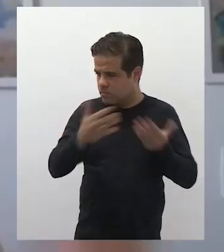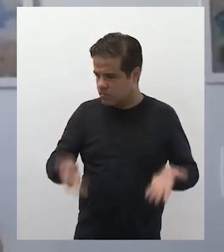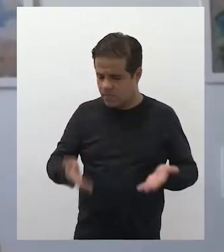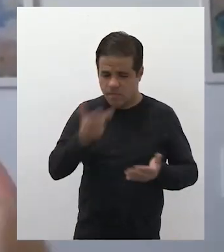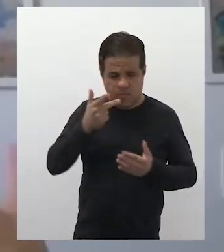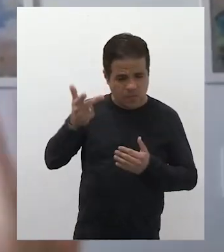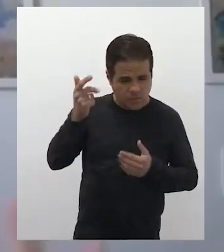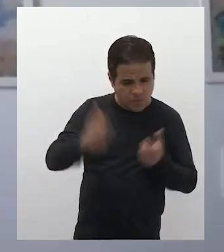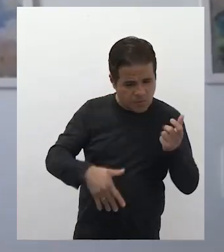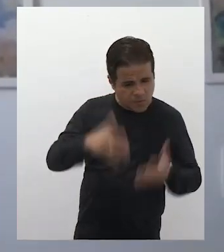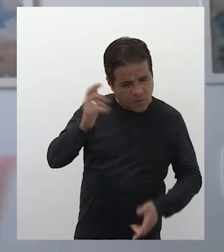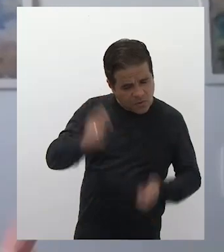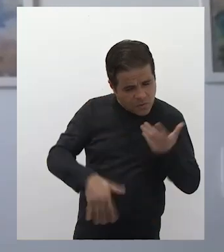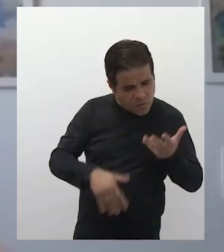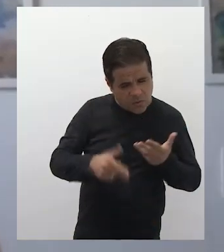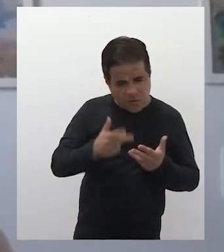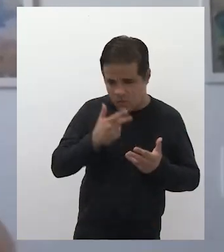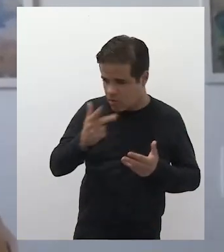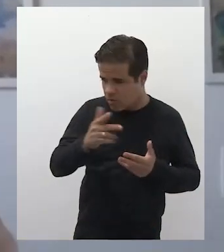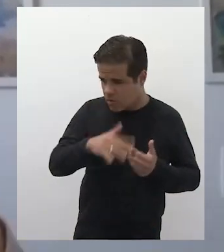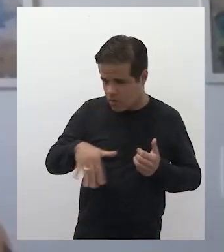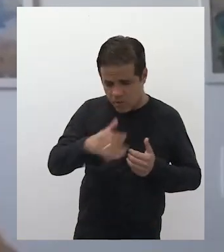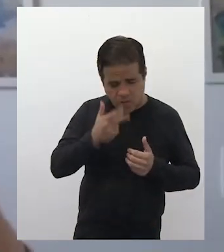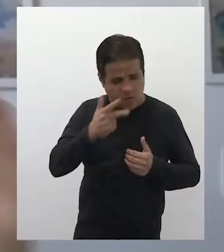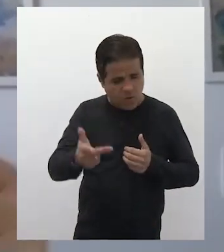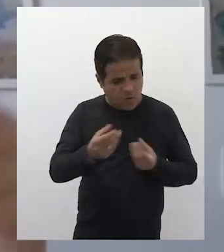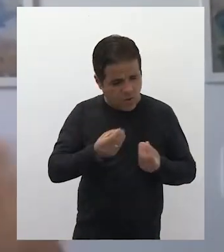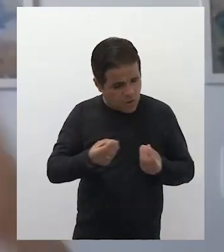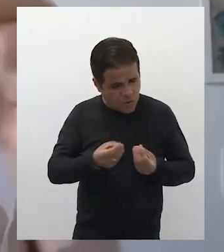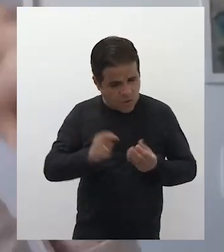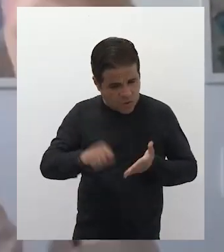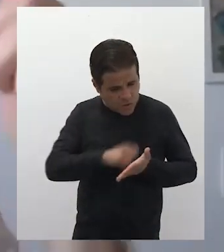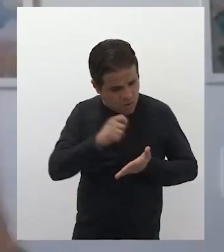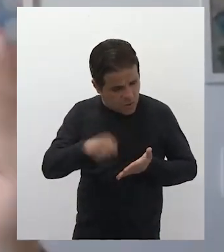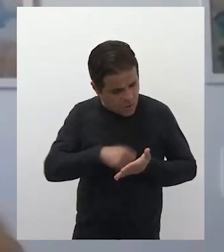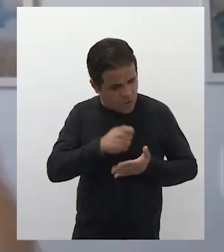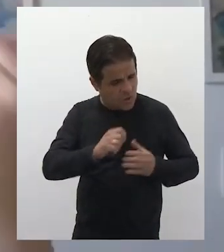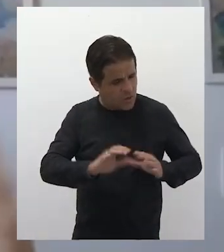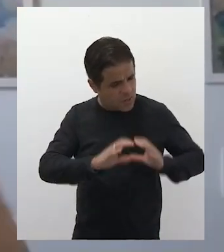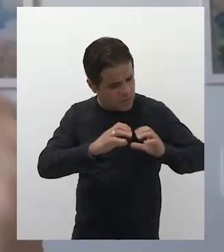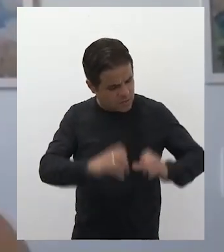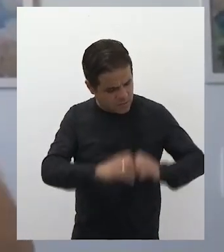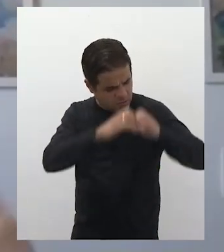de voluntários, são ONGs que fazem, as pessoas vão costurando coraçõezinhos